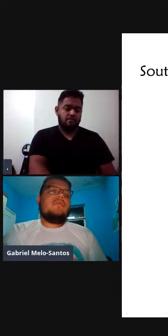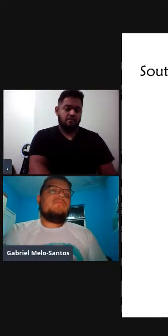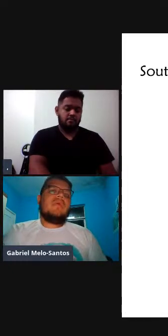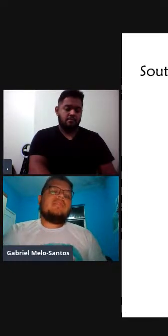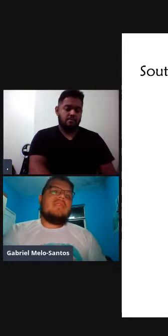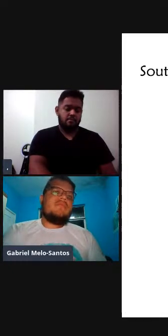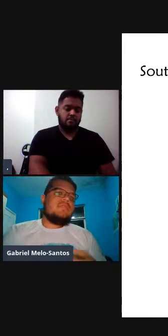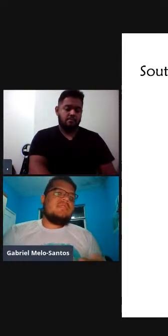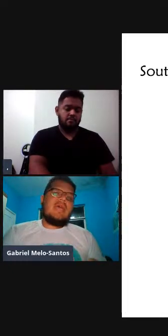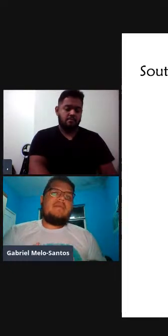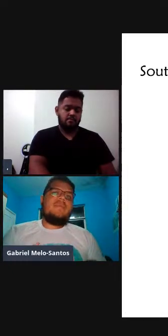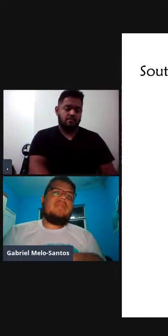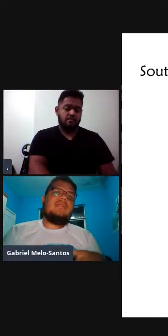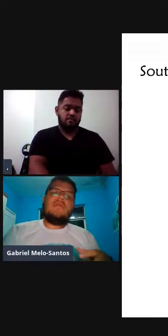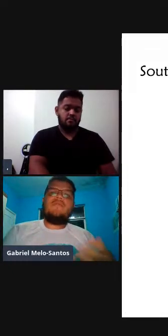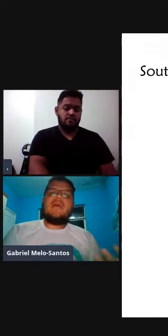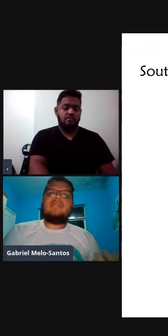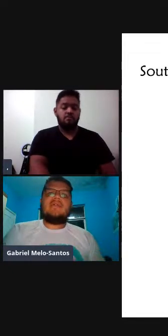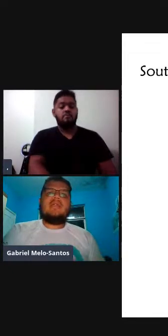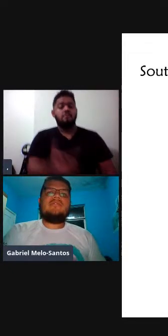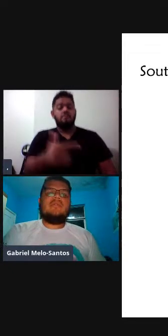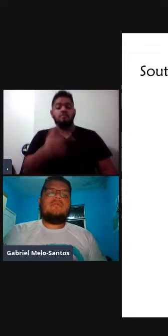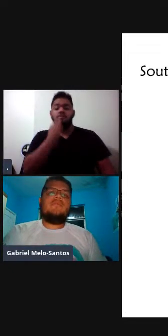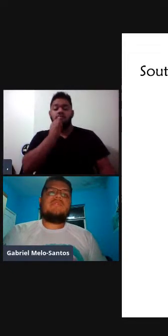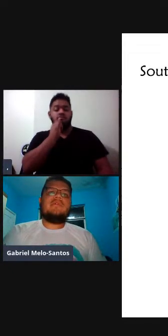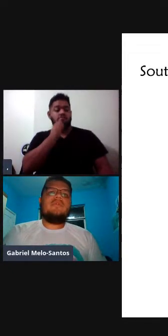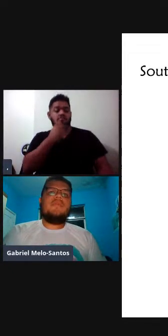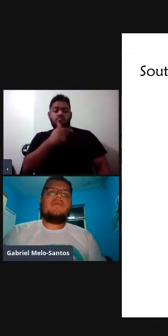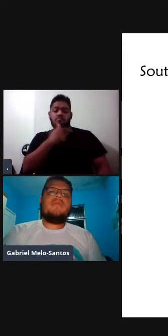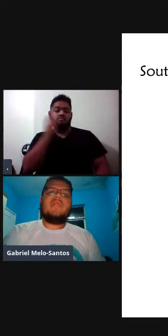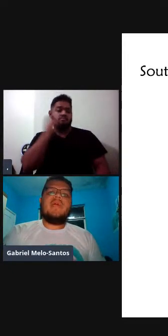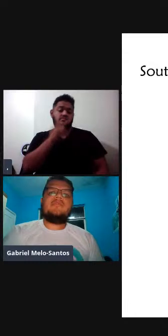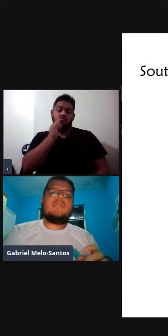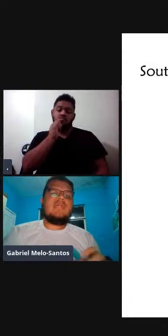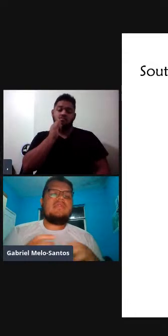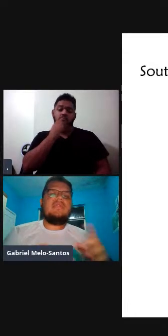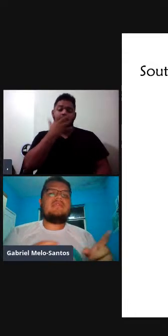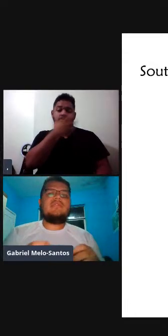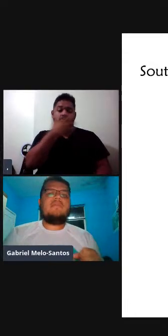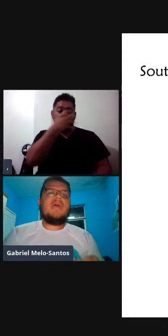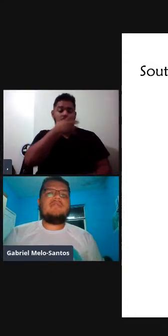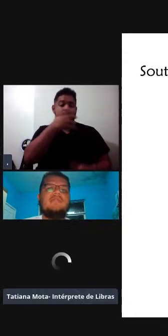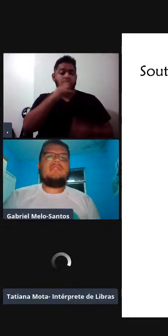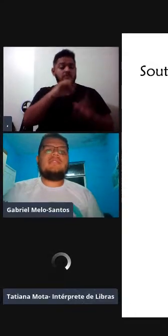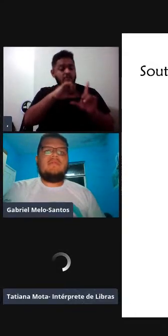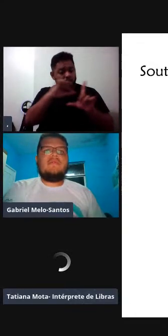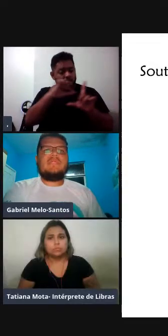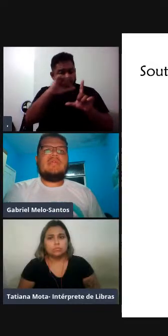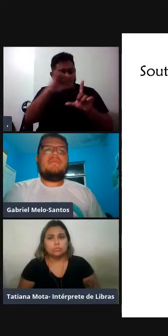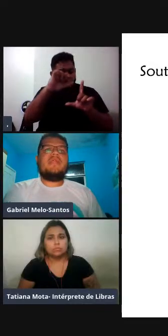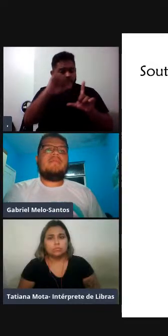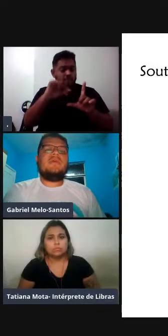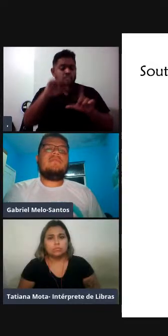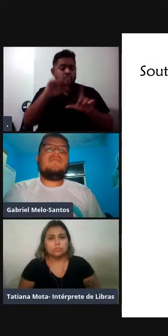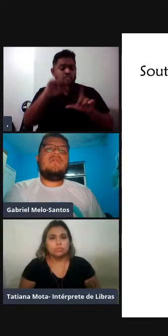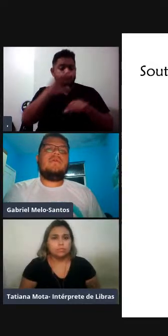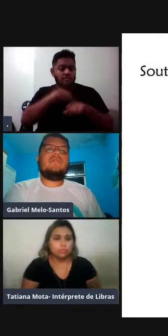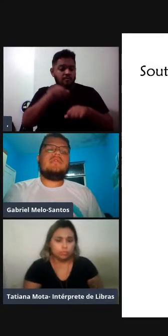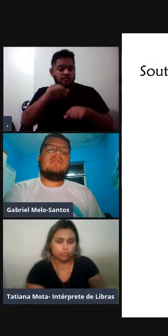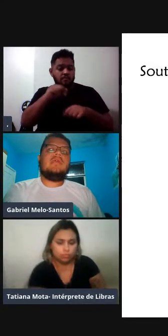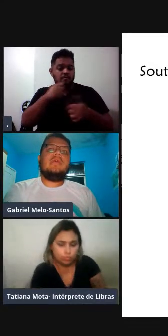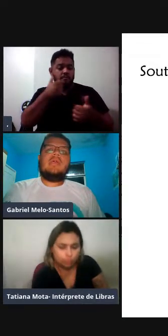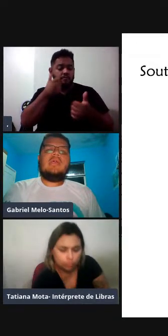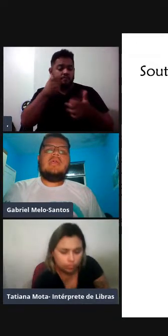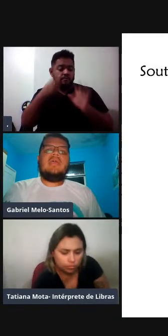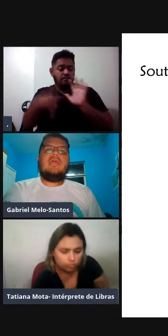E aí elas não, até onde se sabe, não fazem aquelas músicas super complexas, mas elas têm esses chamados específicos aí para mãe e